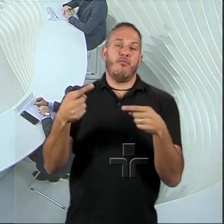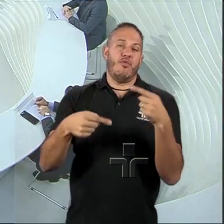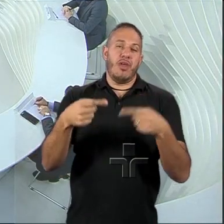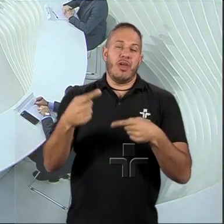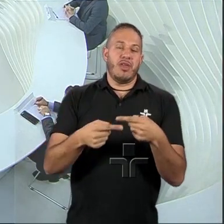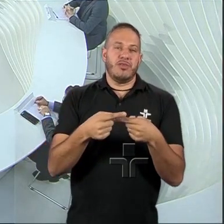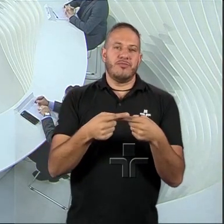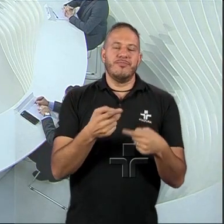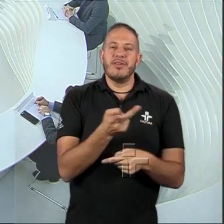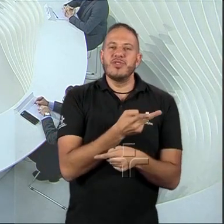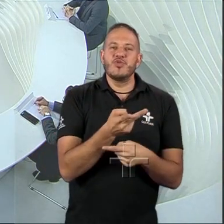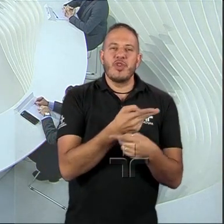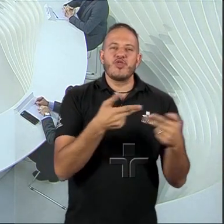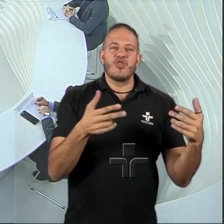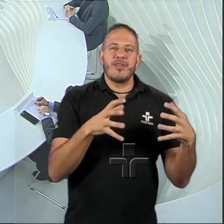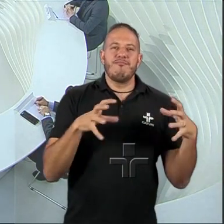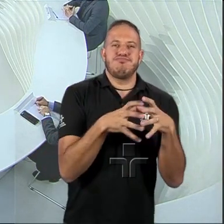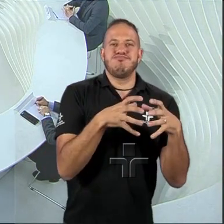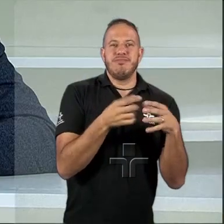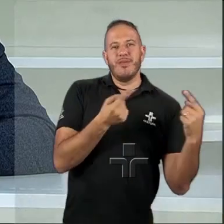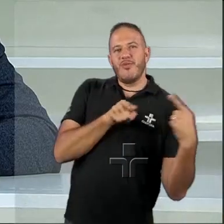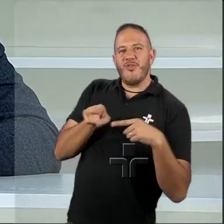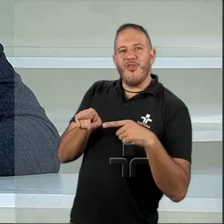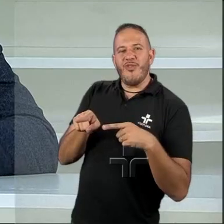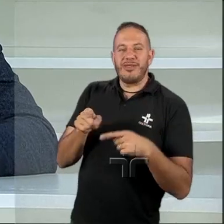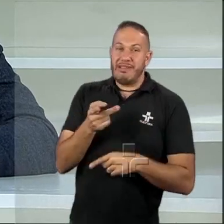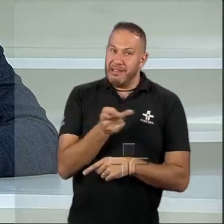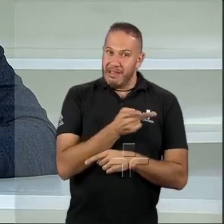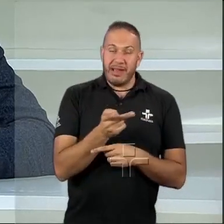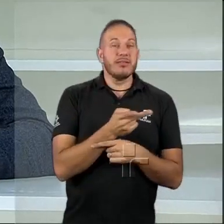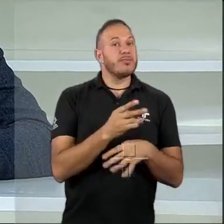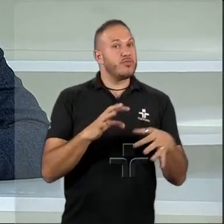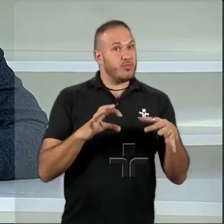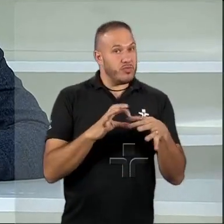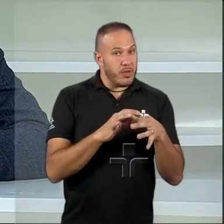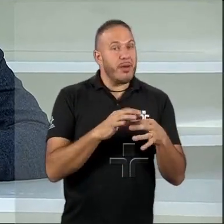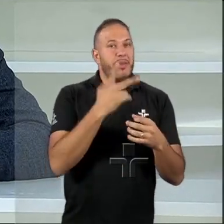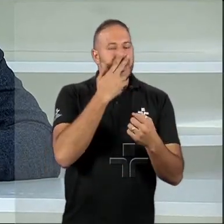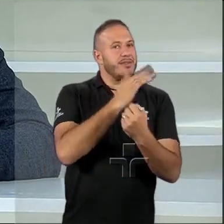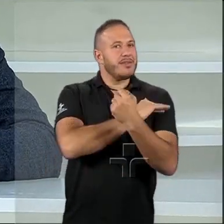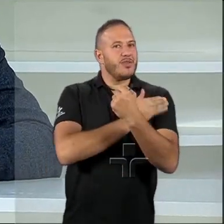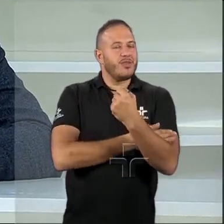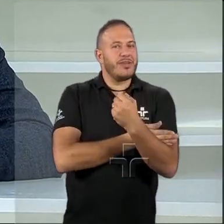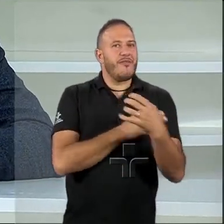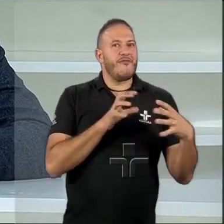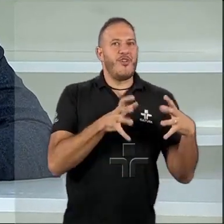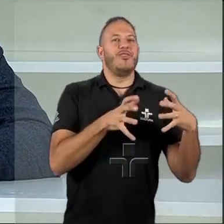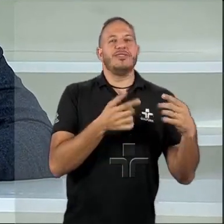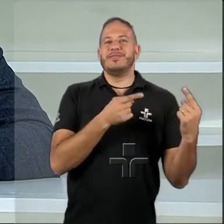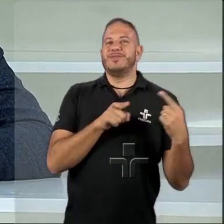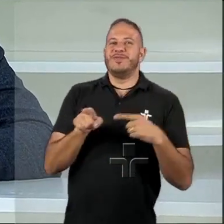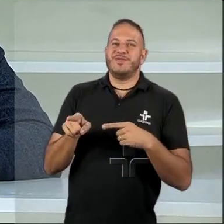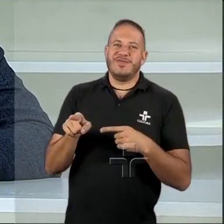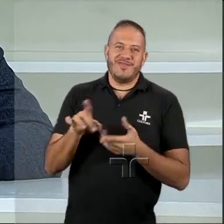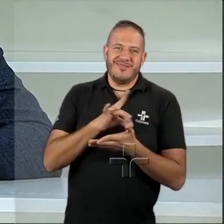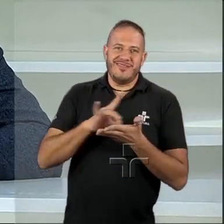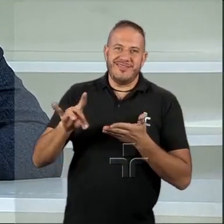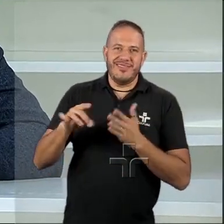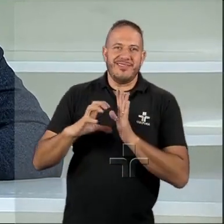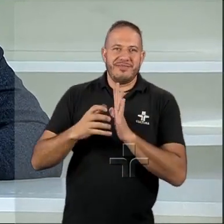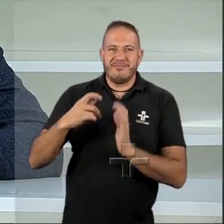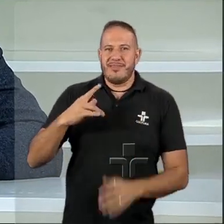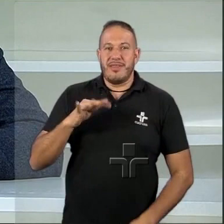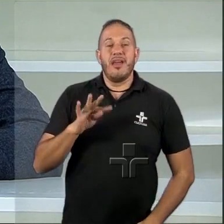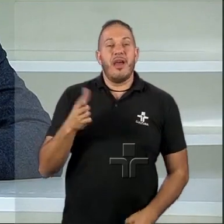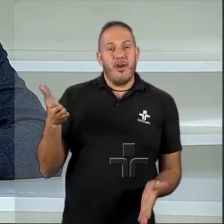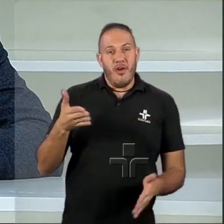coisas ali numa coisa só. E essa junção é que fez essa onda. E agora o que está em questão no